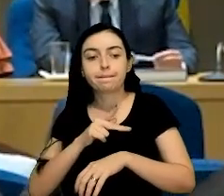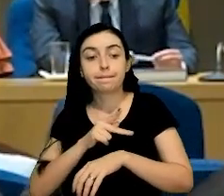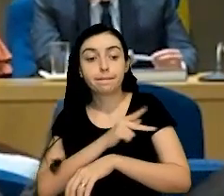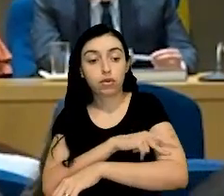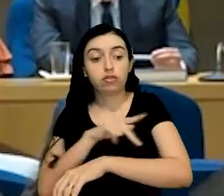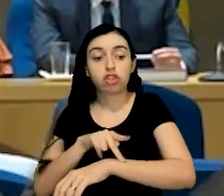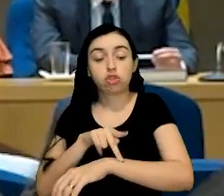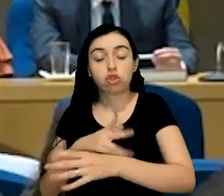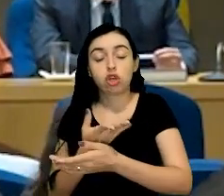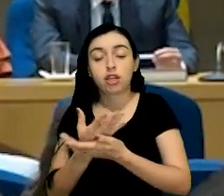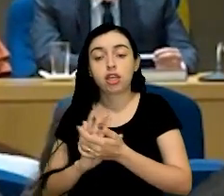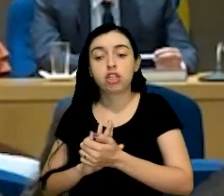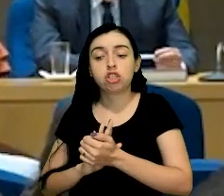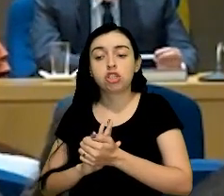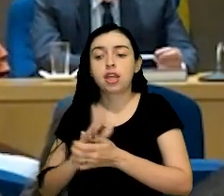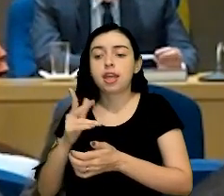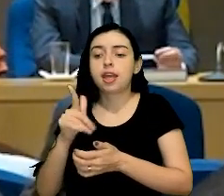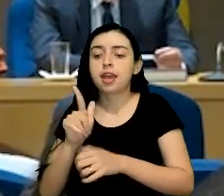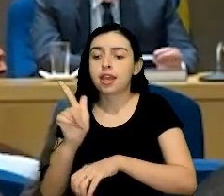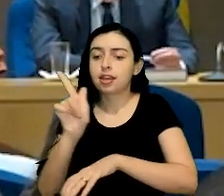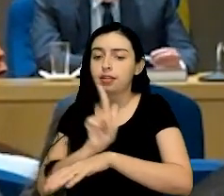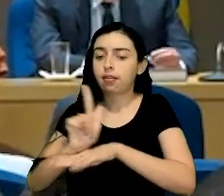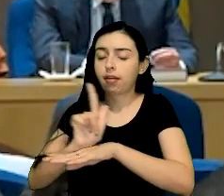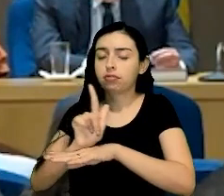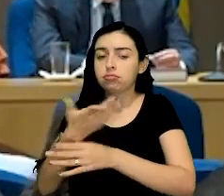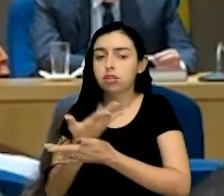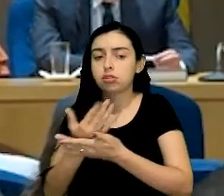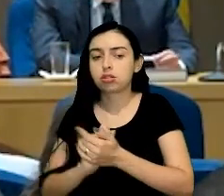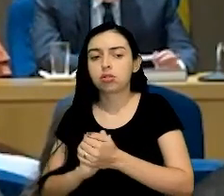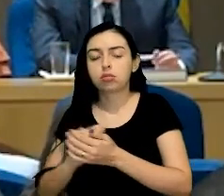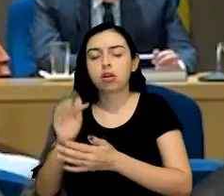de Direito do Sul de Minas e da Faculdade de Educação da Unicamp.